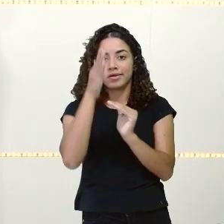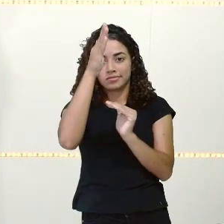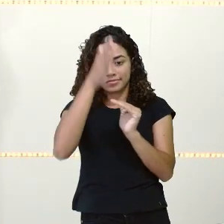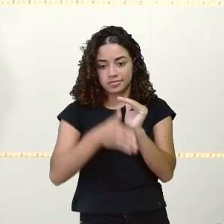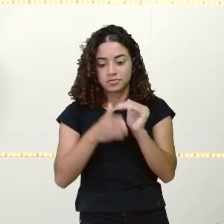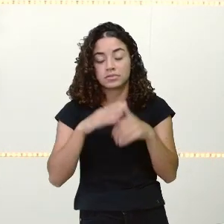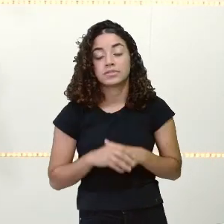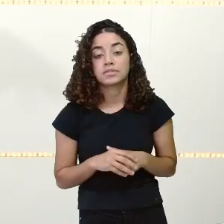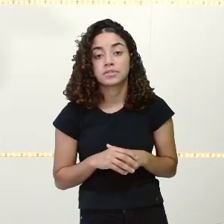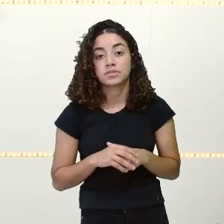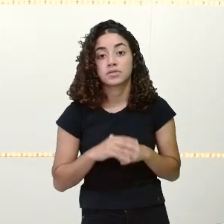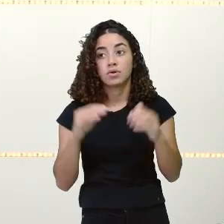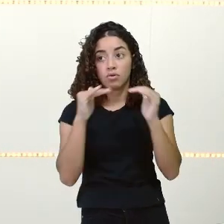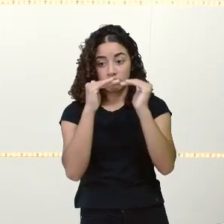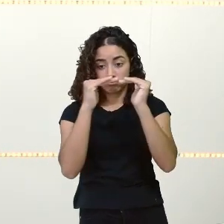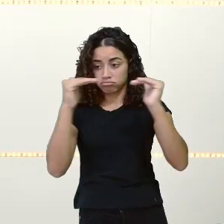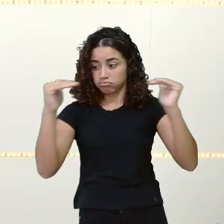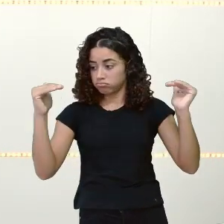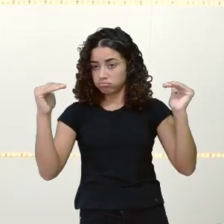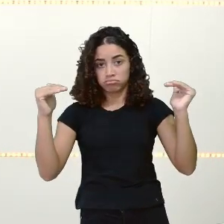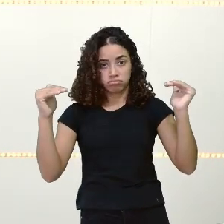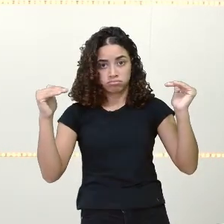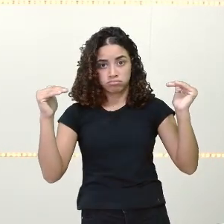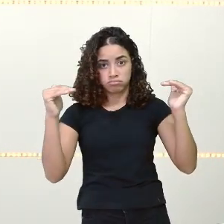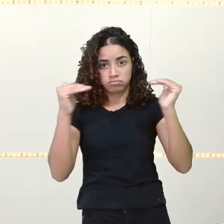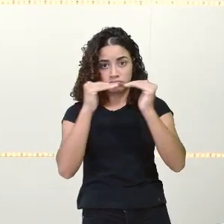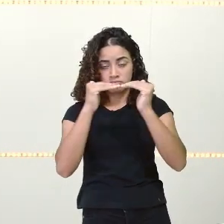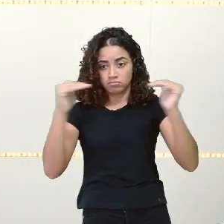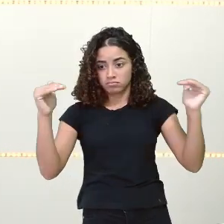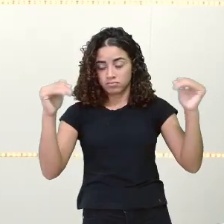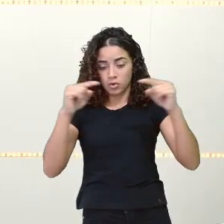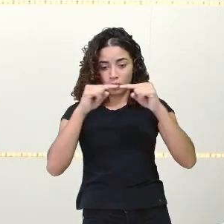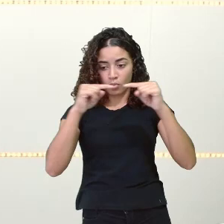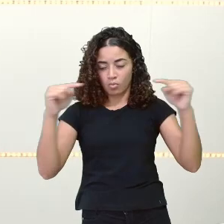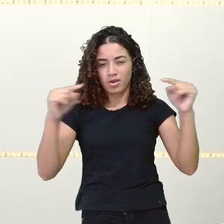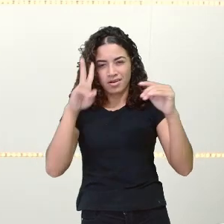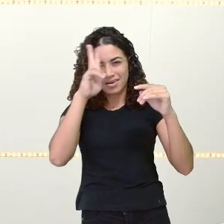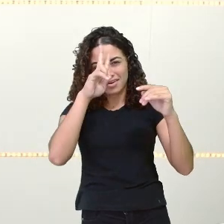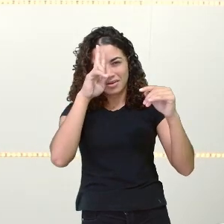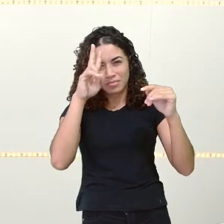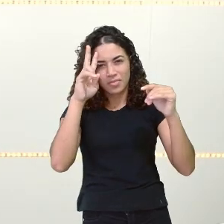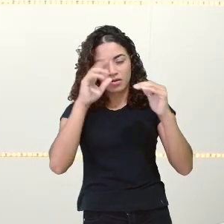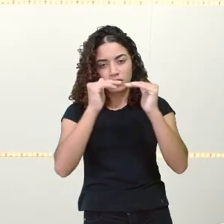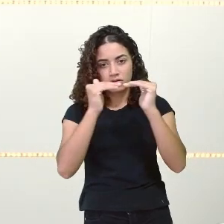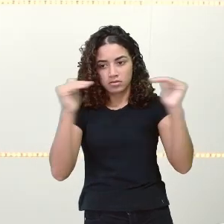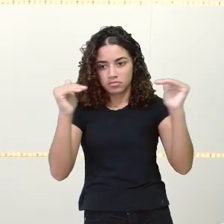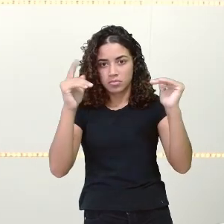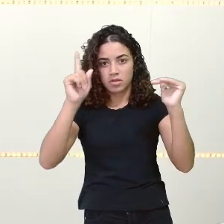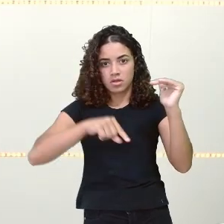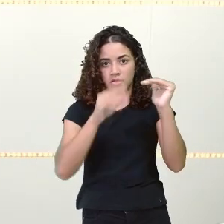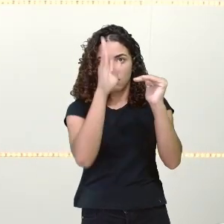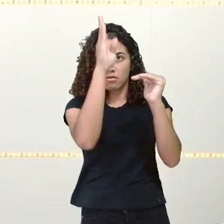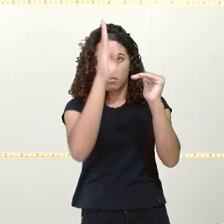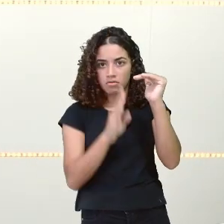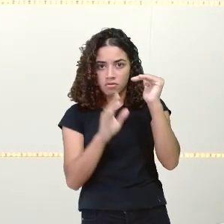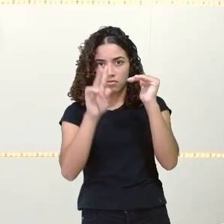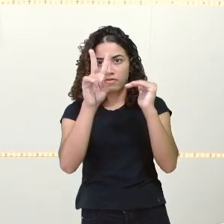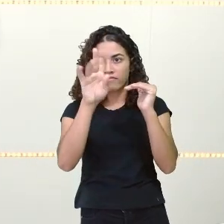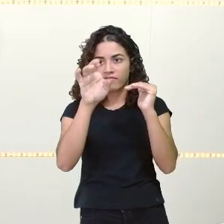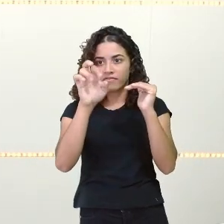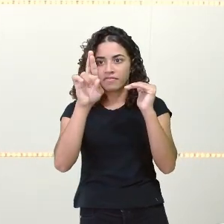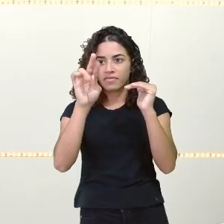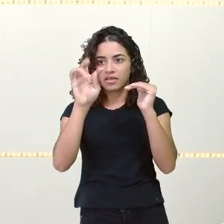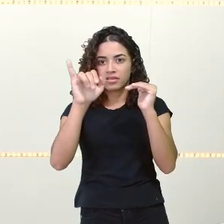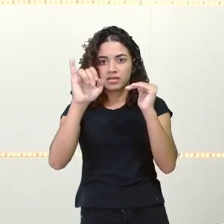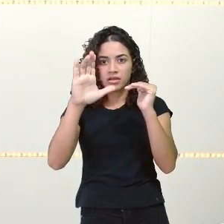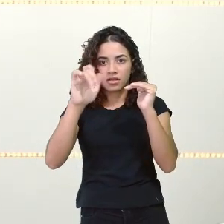vertical. Horizonte, linha do horizonte, lembra? Vertical é reto, horizonte, ó, aqui,